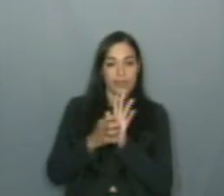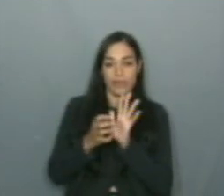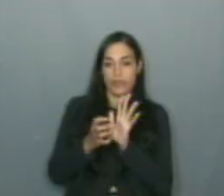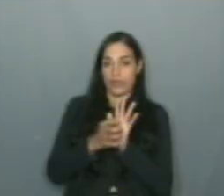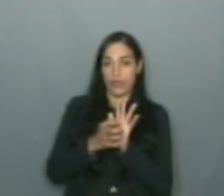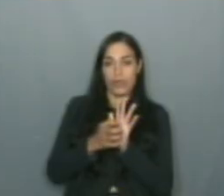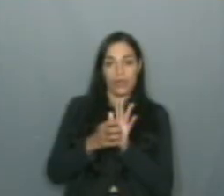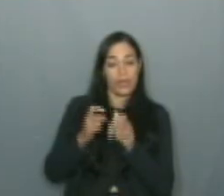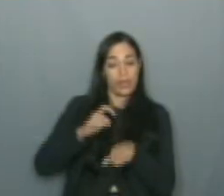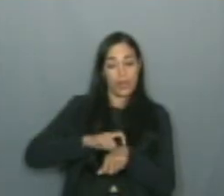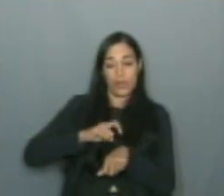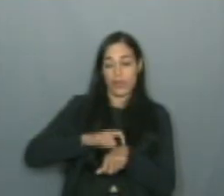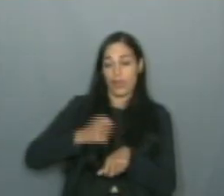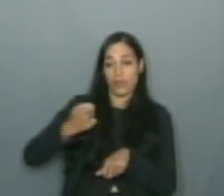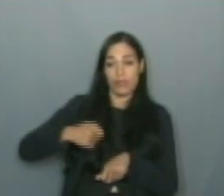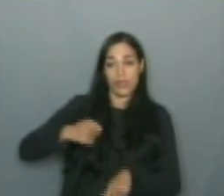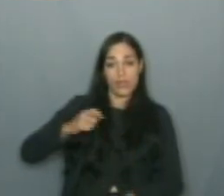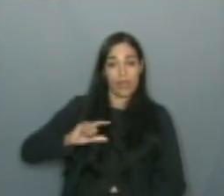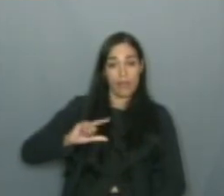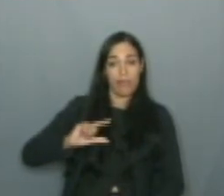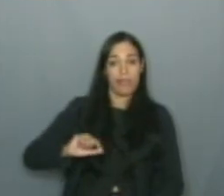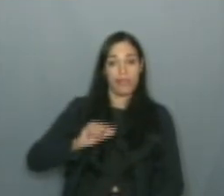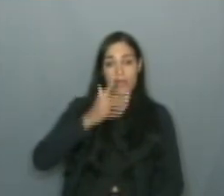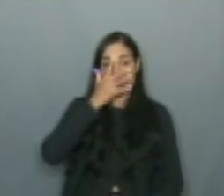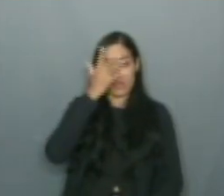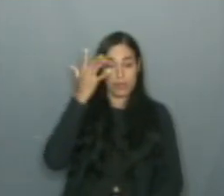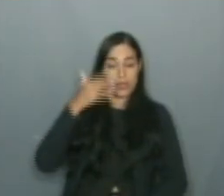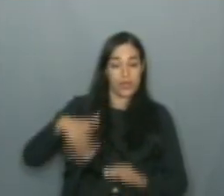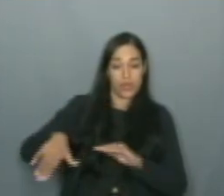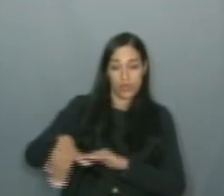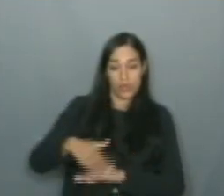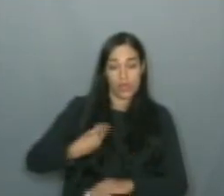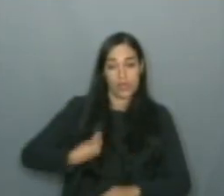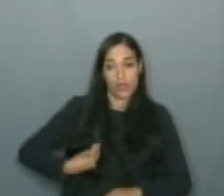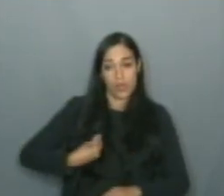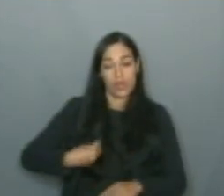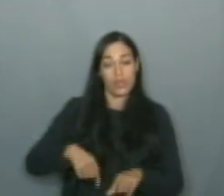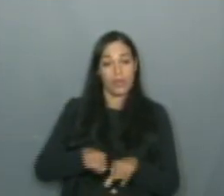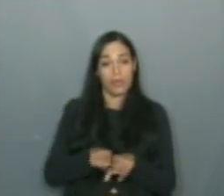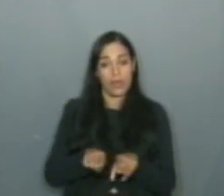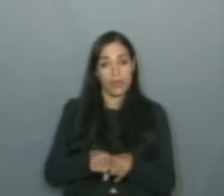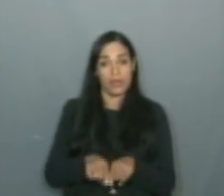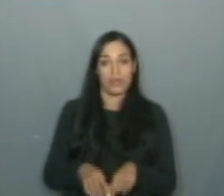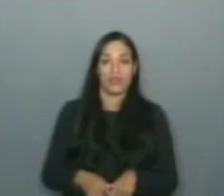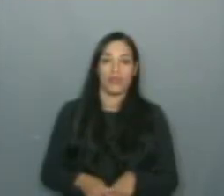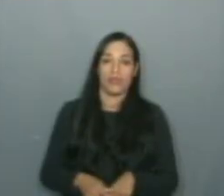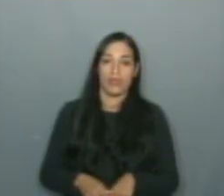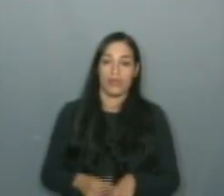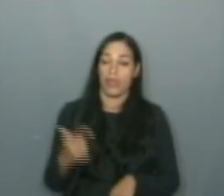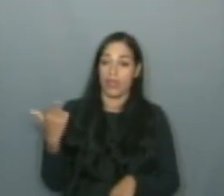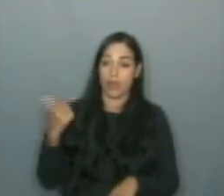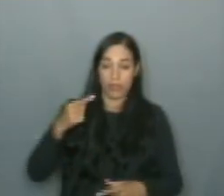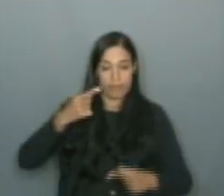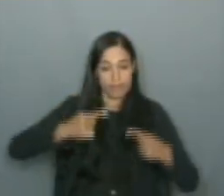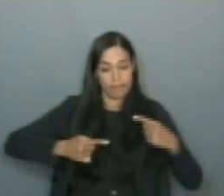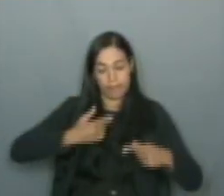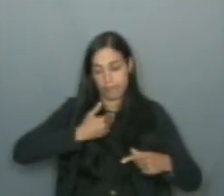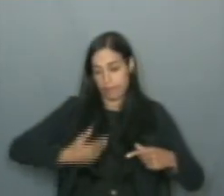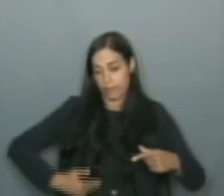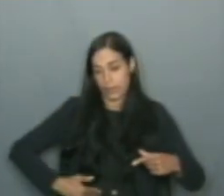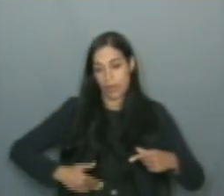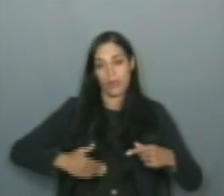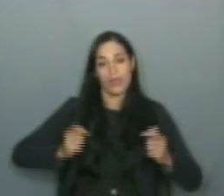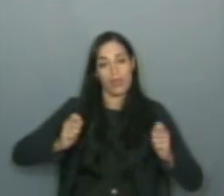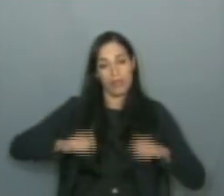suficiente, dá o horário, tem que ir embora. E as pessoas em situação de rua também. Não existe política pública